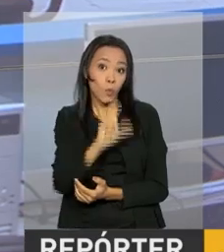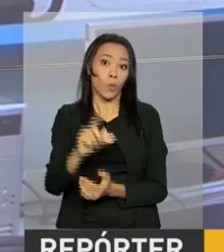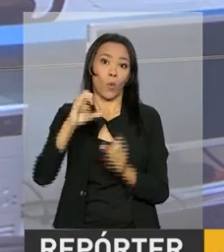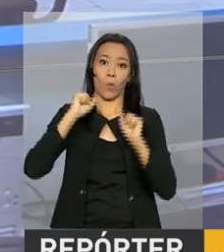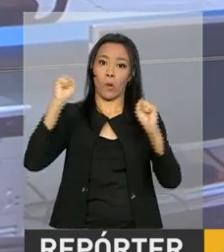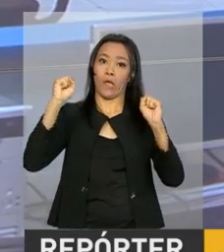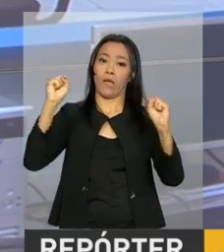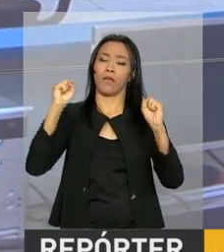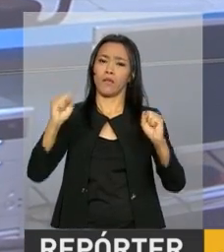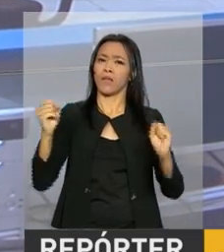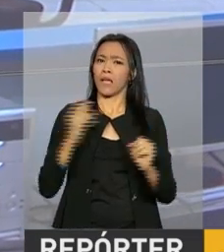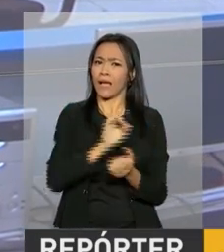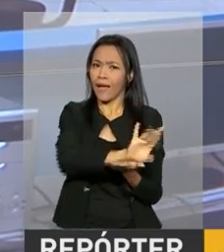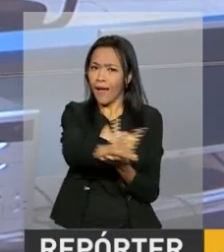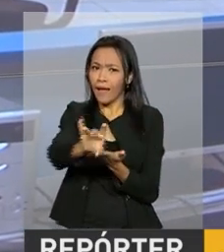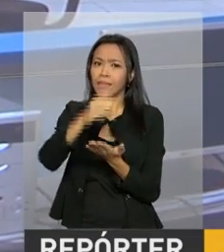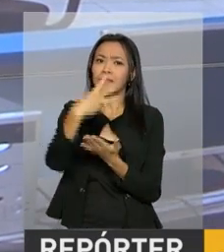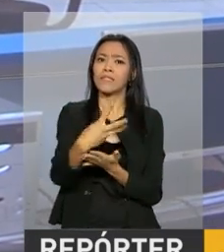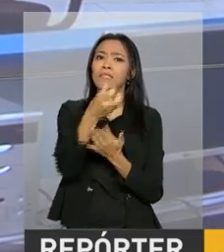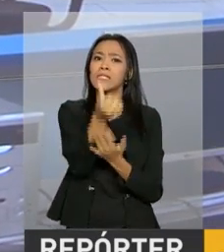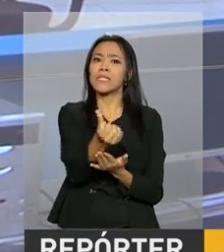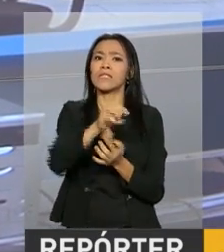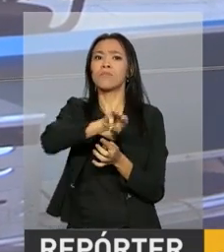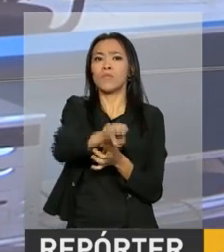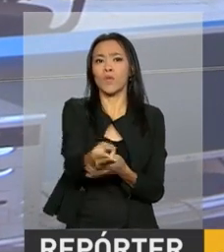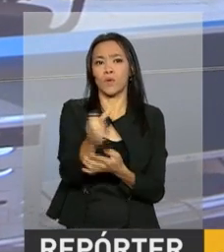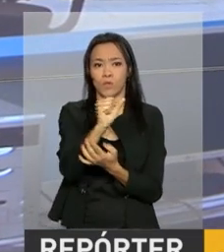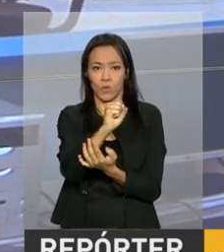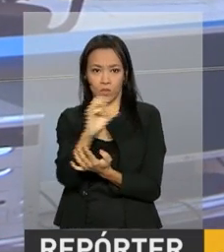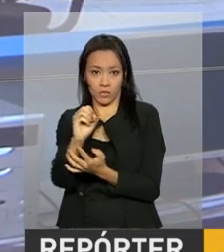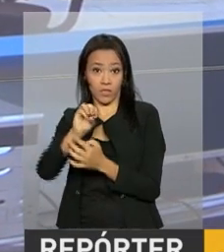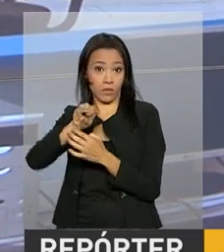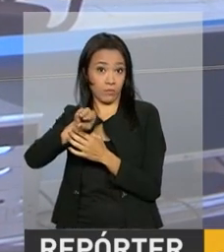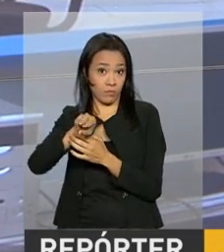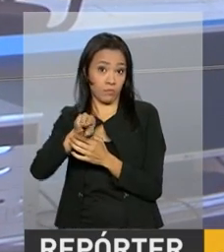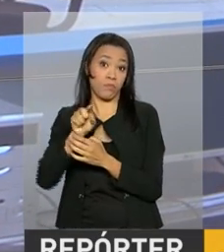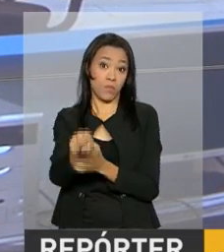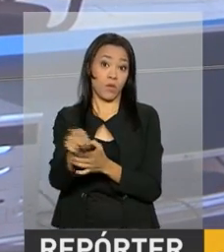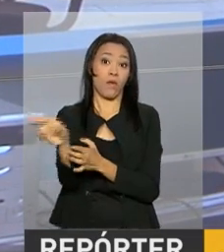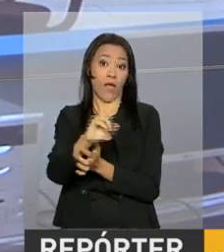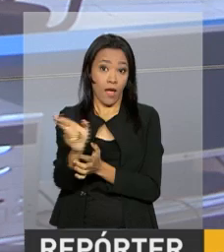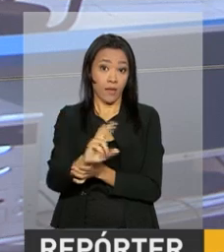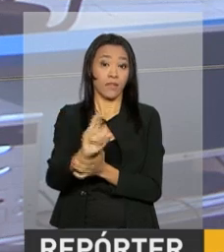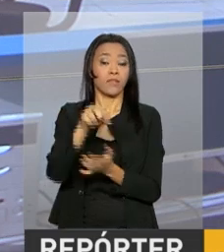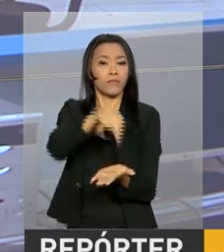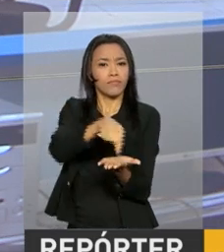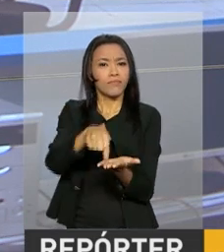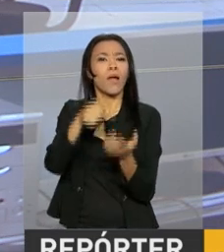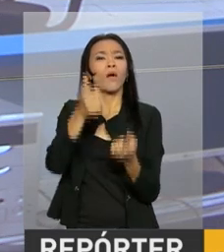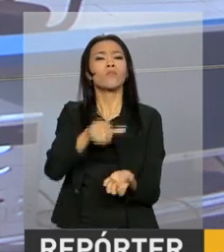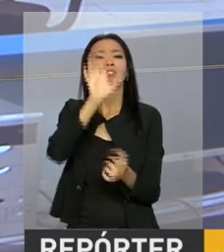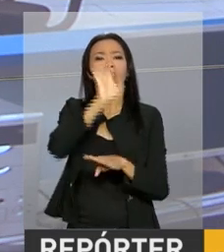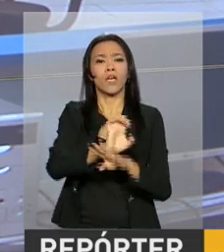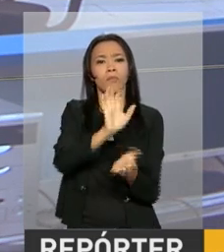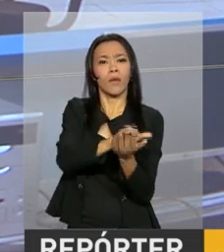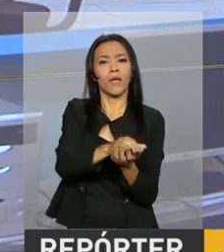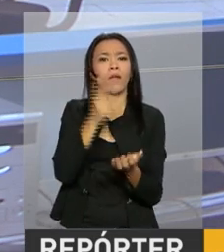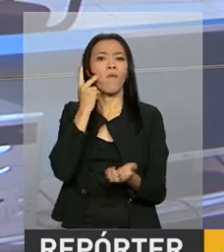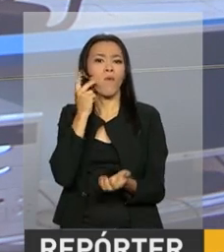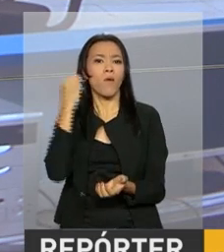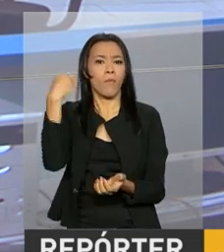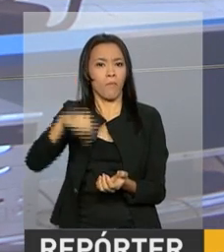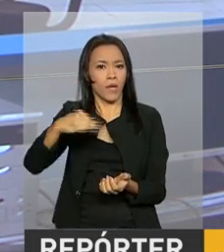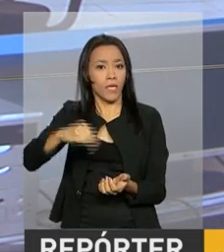Cada um vai receber cerca de 36 milhões e 800 mil reais. As apostas foram feitas na Bahia, Ceará,